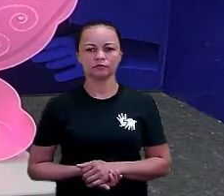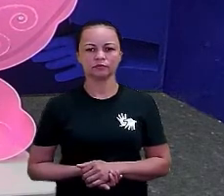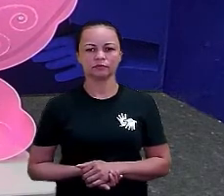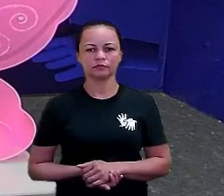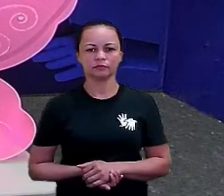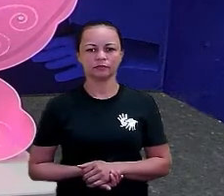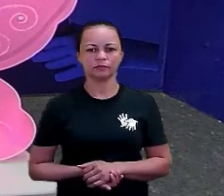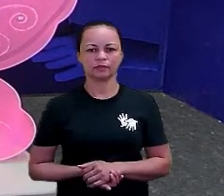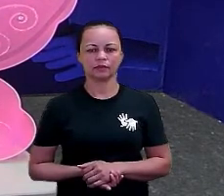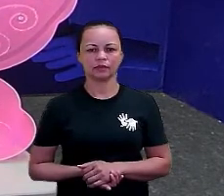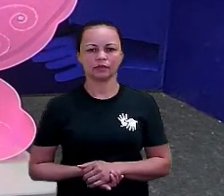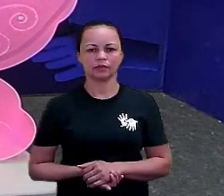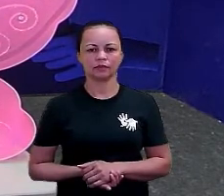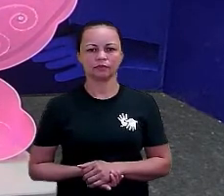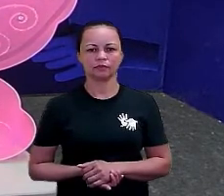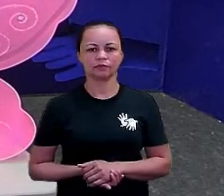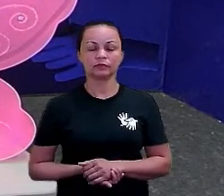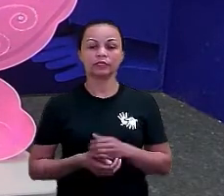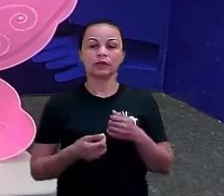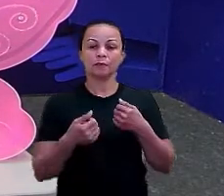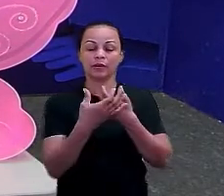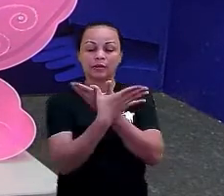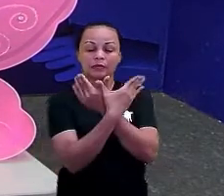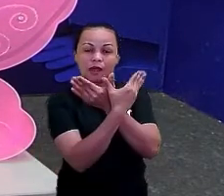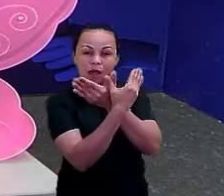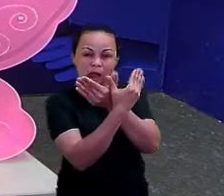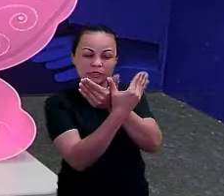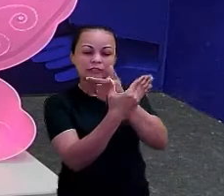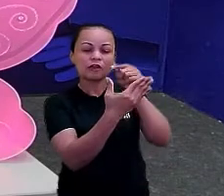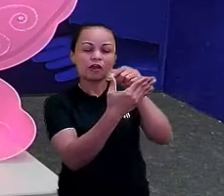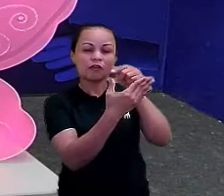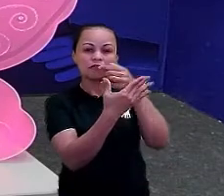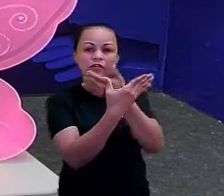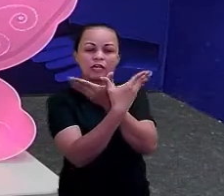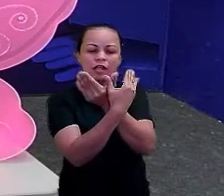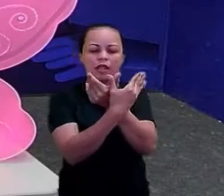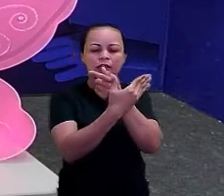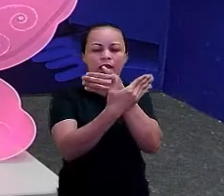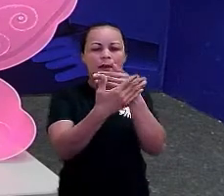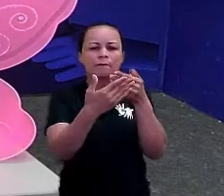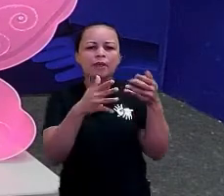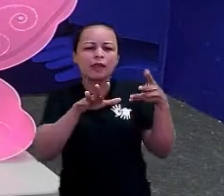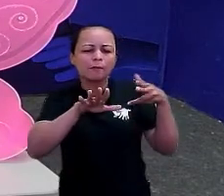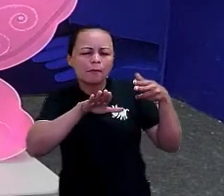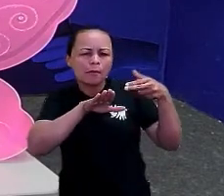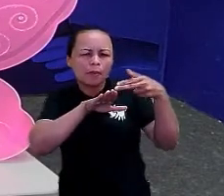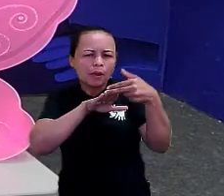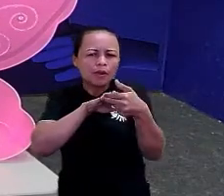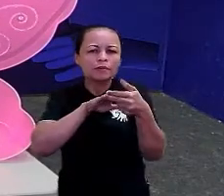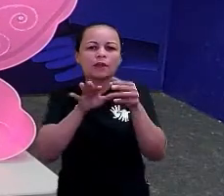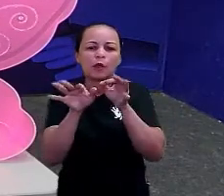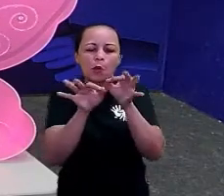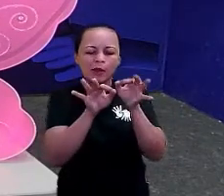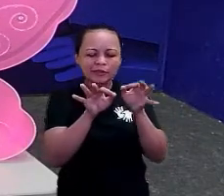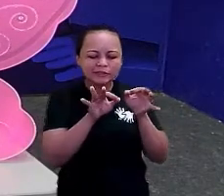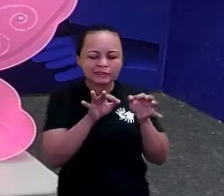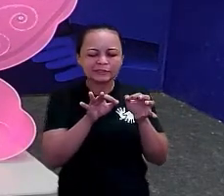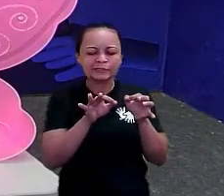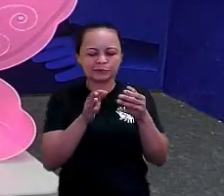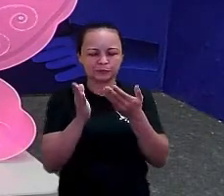Isso. Para a asa ficar decorada, você vai fazer assim, ó. Vai dar